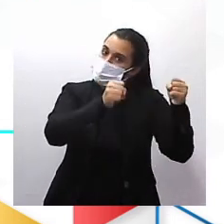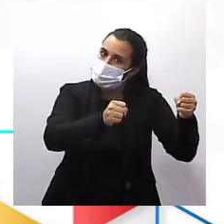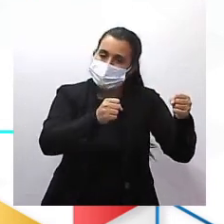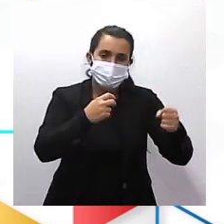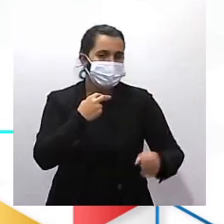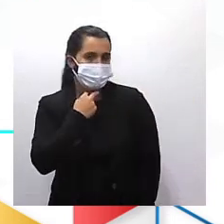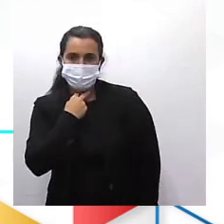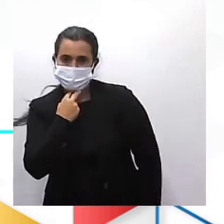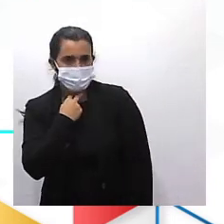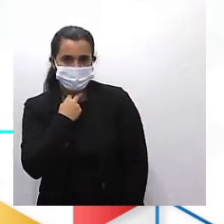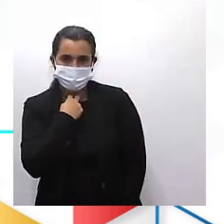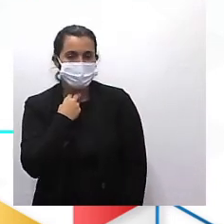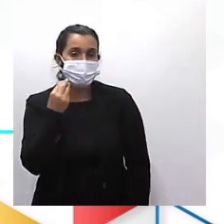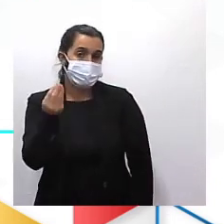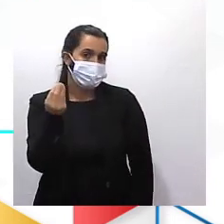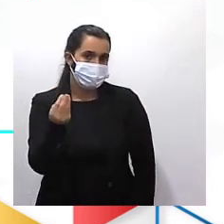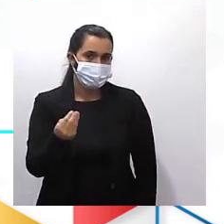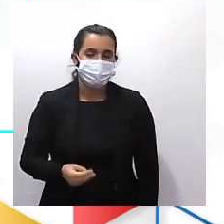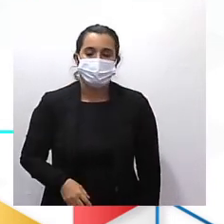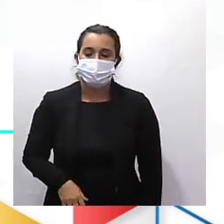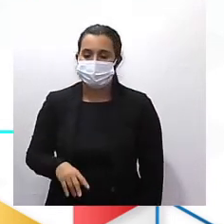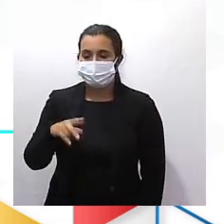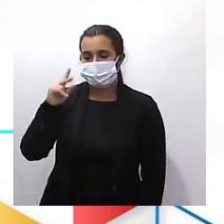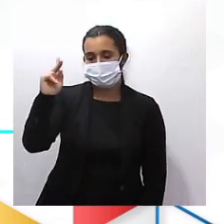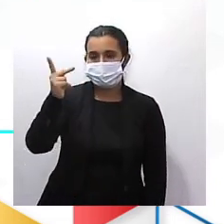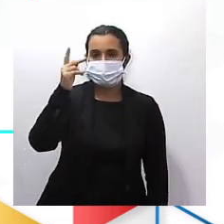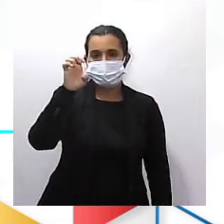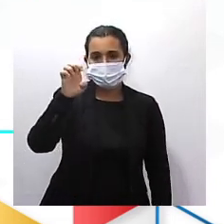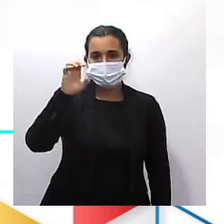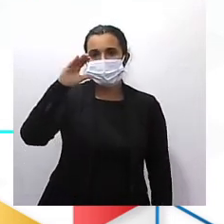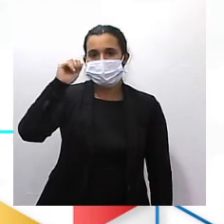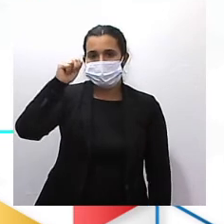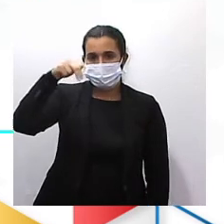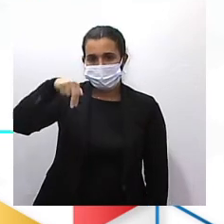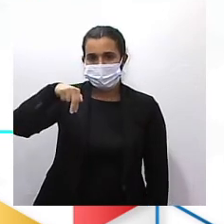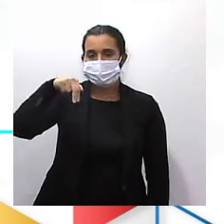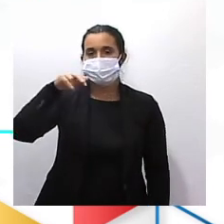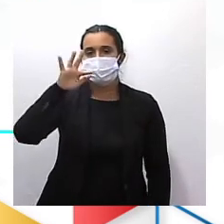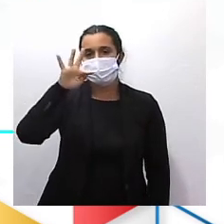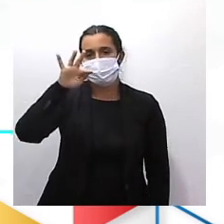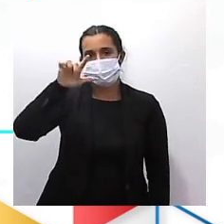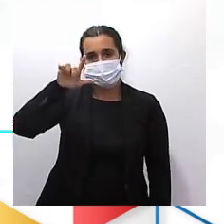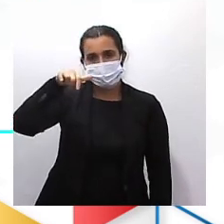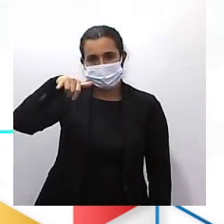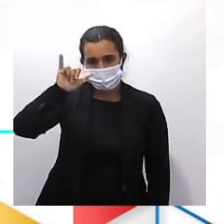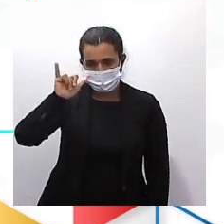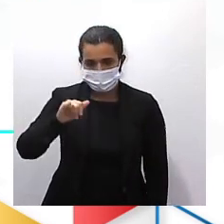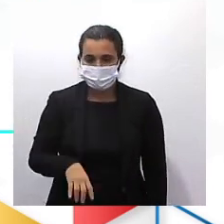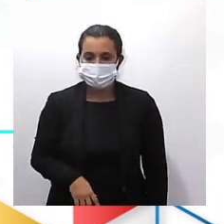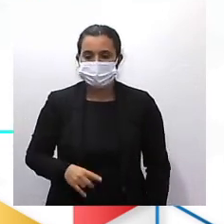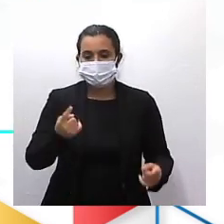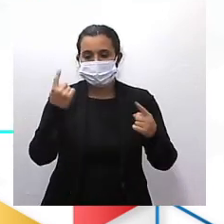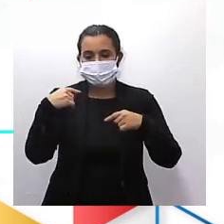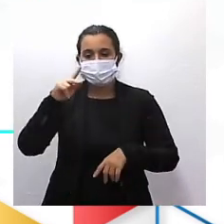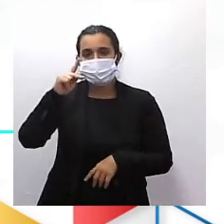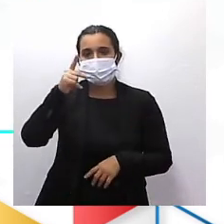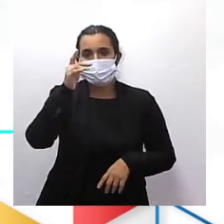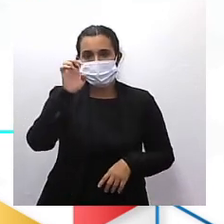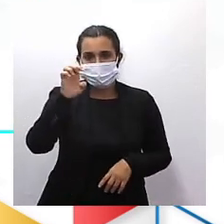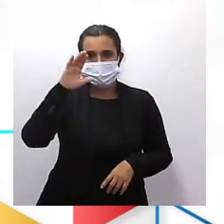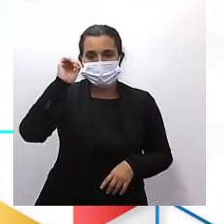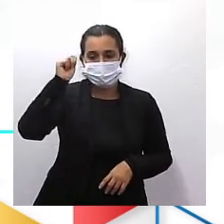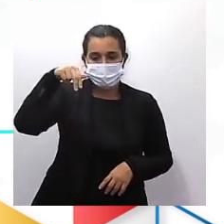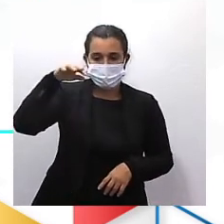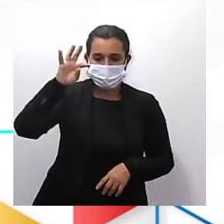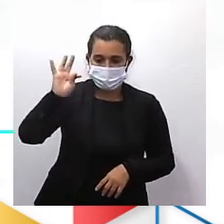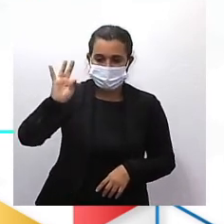nós vimos. Então aí tem aí, ó, he can fly, ele pode voar, he can't heal himself, herself,